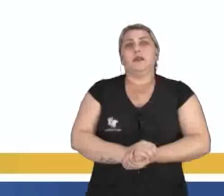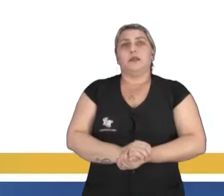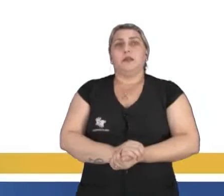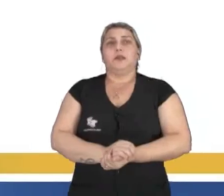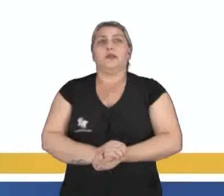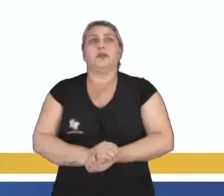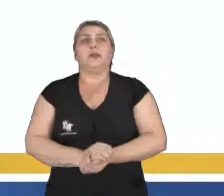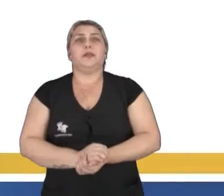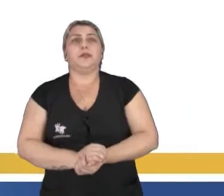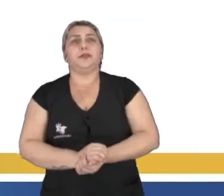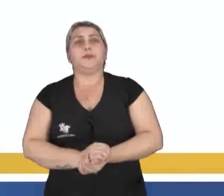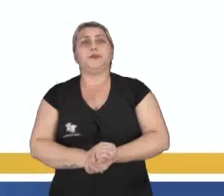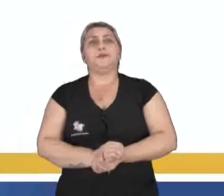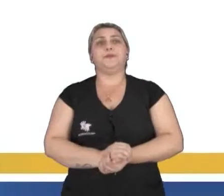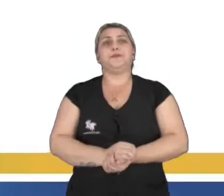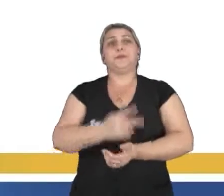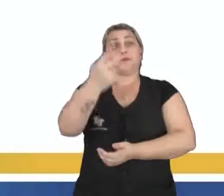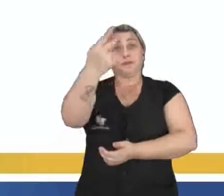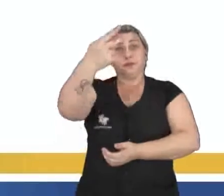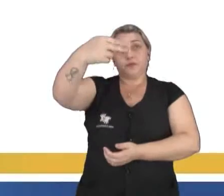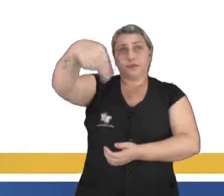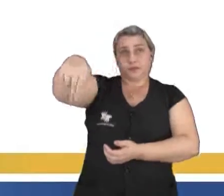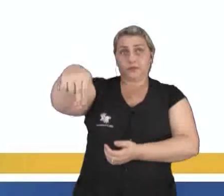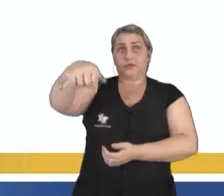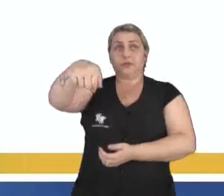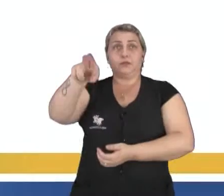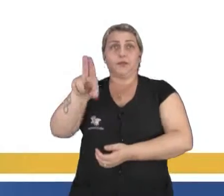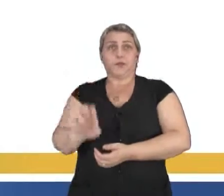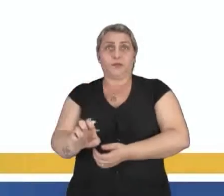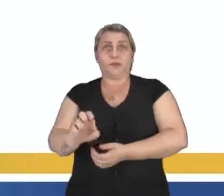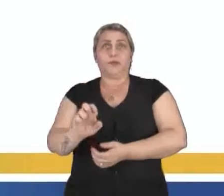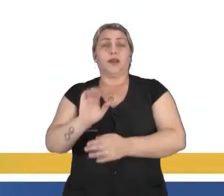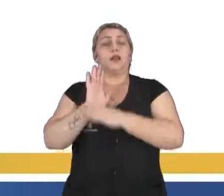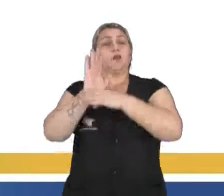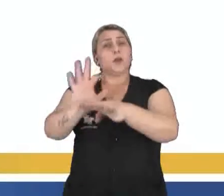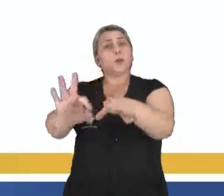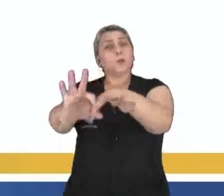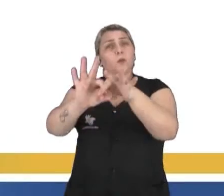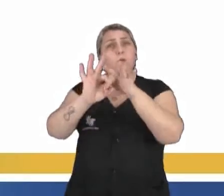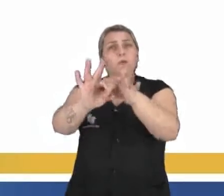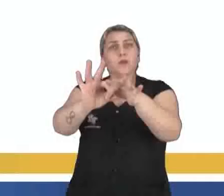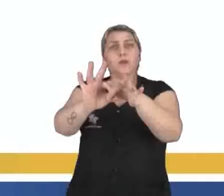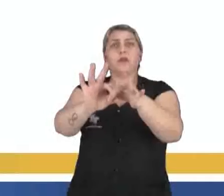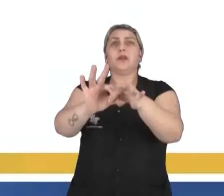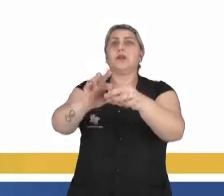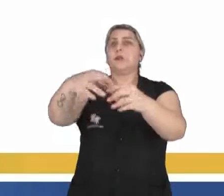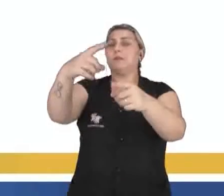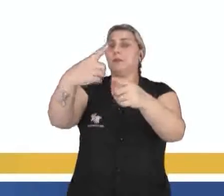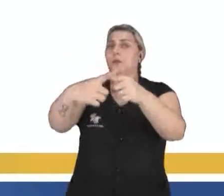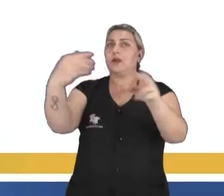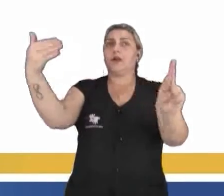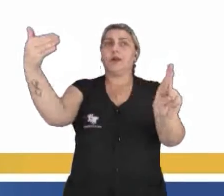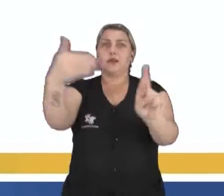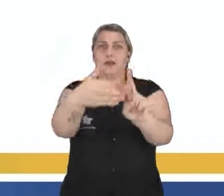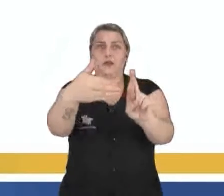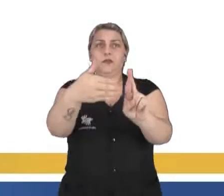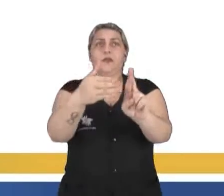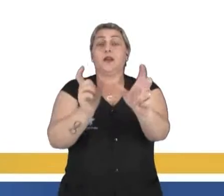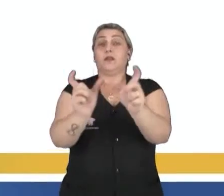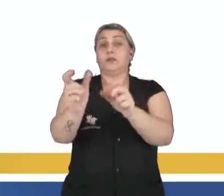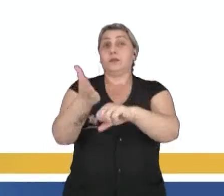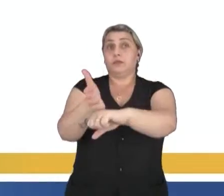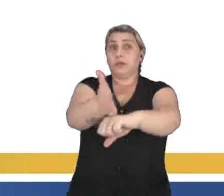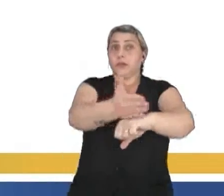Raimundo Tá certo então eles sempre vão estar identificando o o interior a